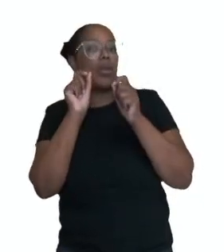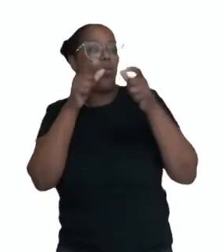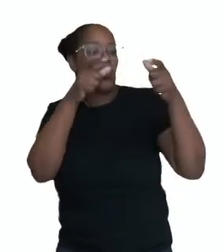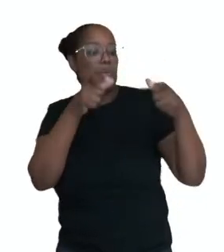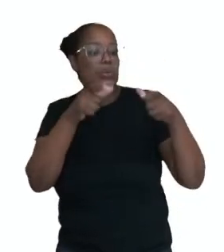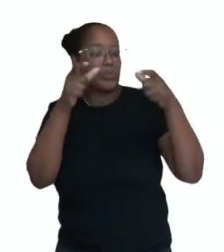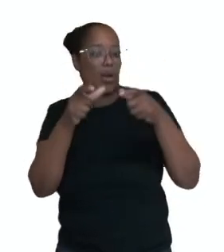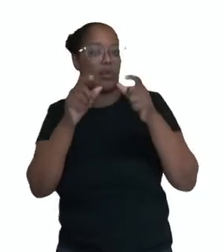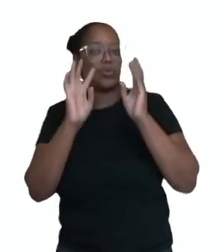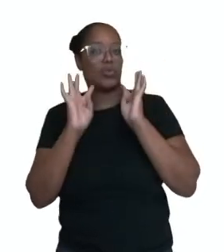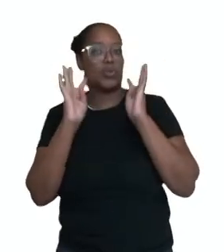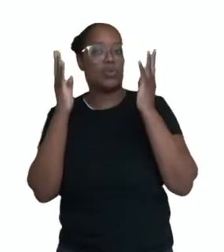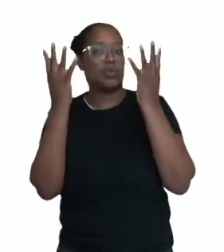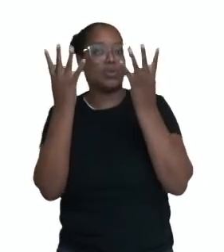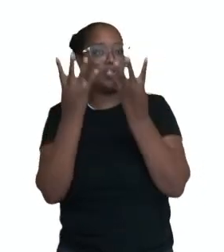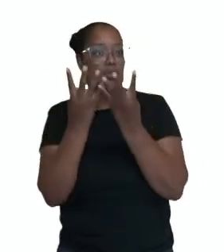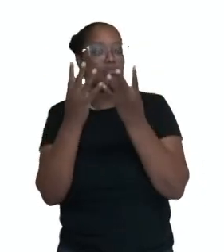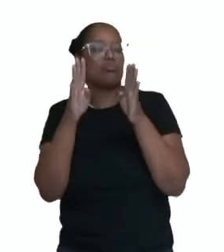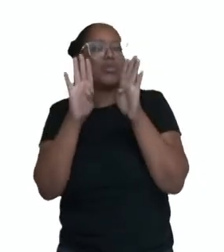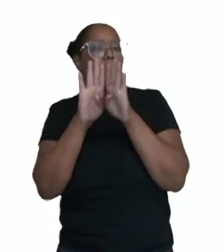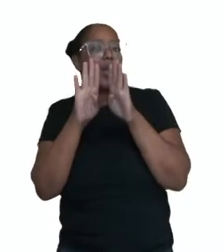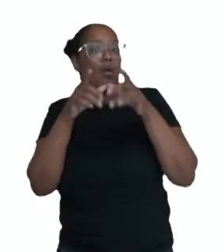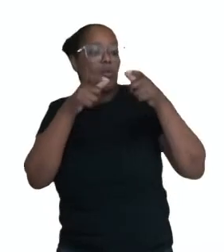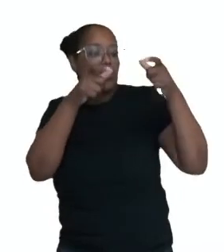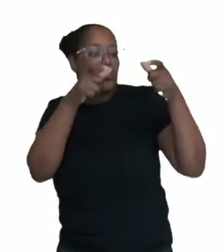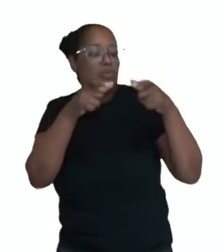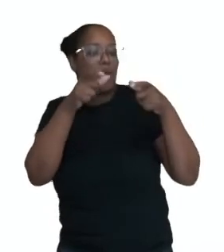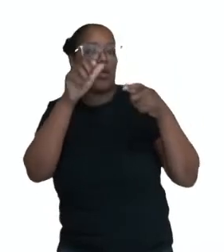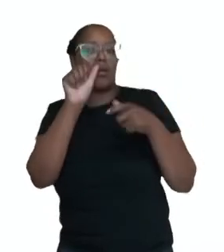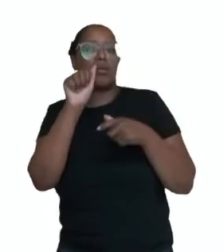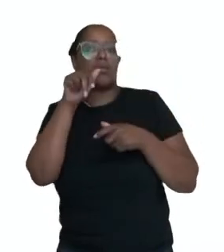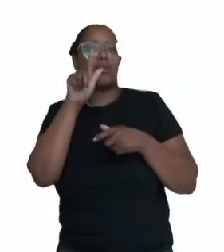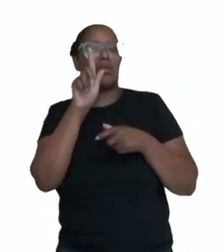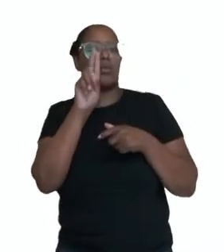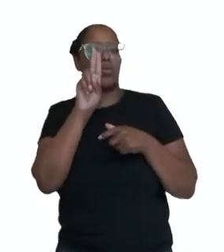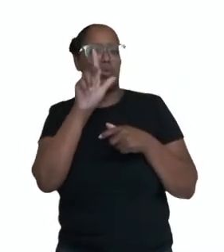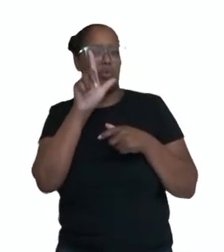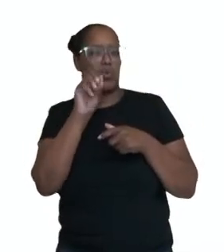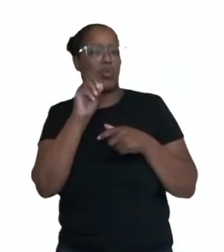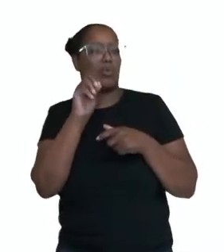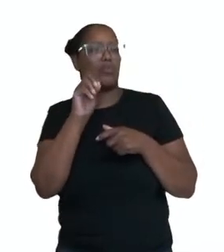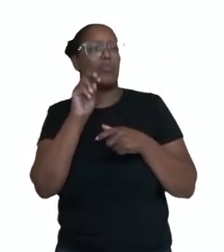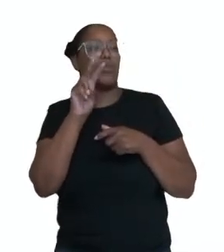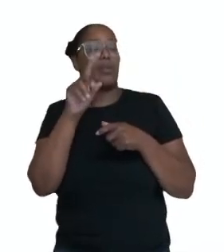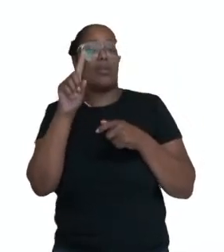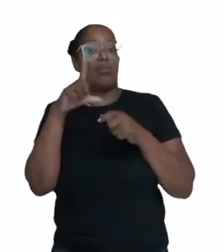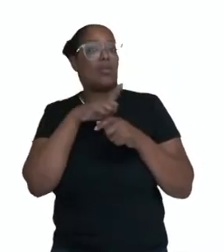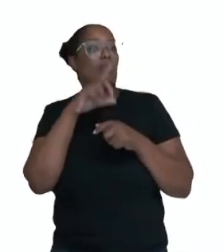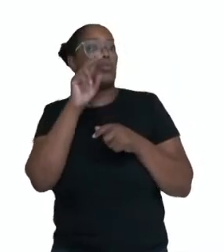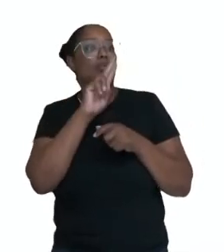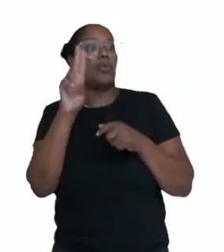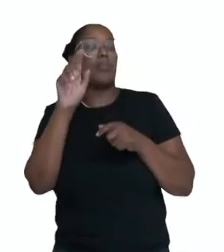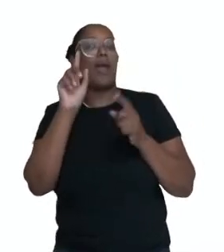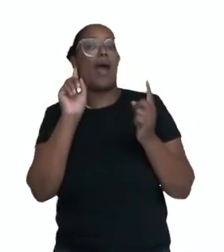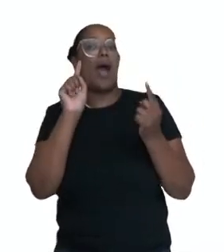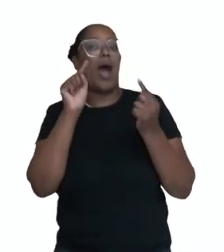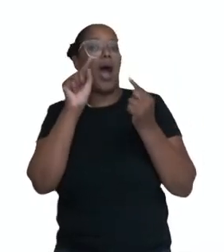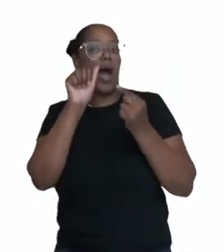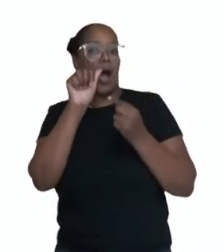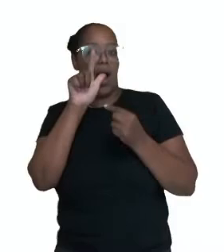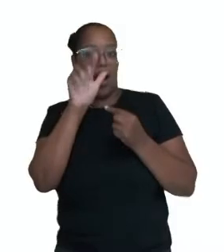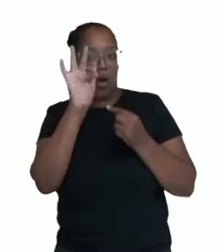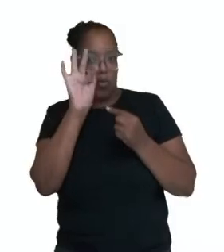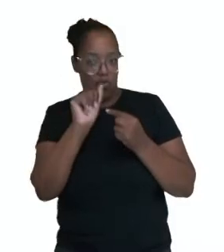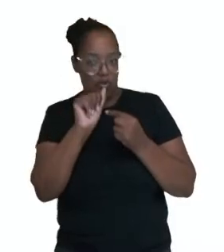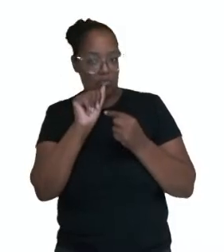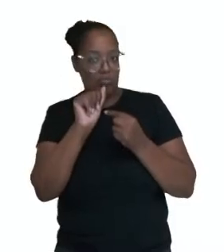nosso círculo. O ângulo que vai dar um setor quaisquer ali, eu vou chamar esse ângulo de alfa. Então, esse